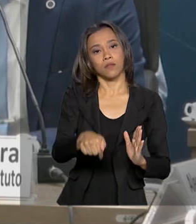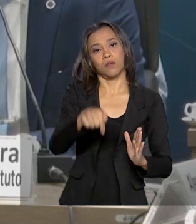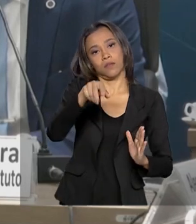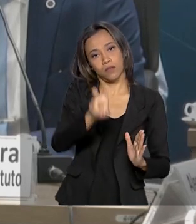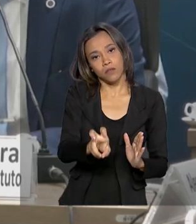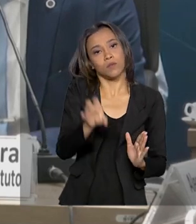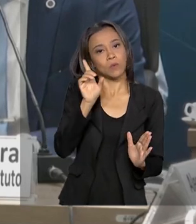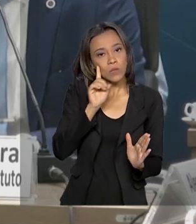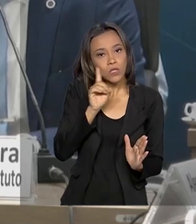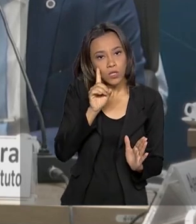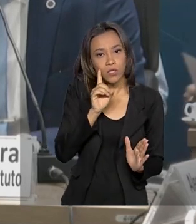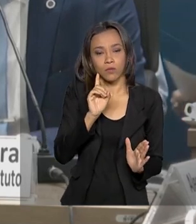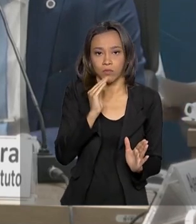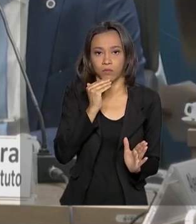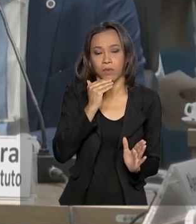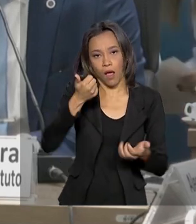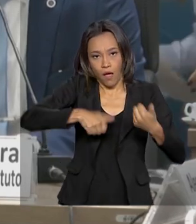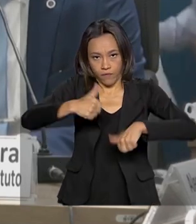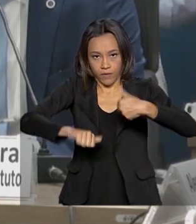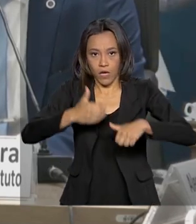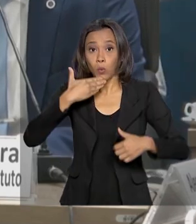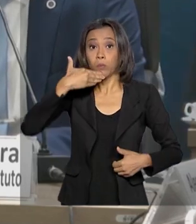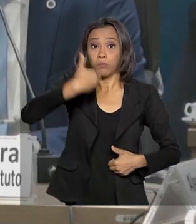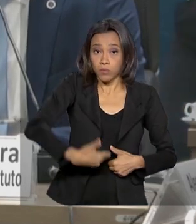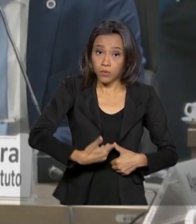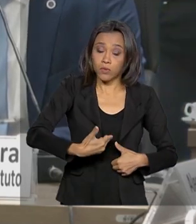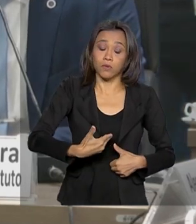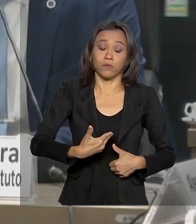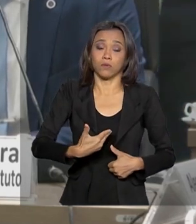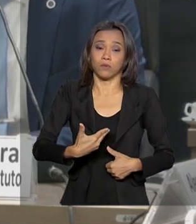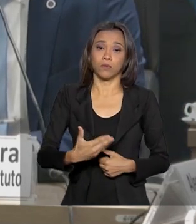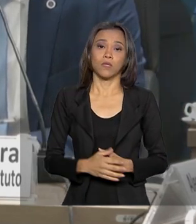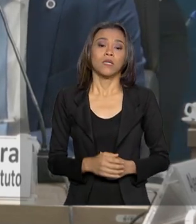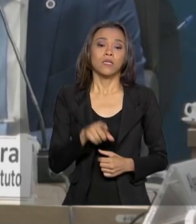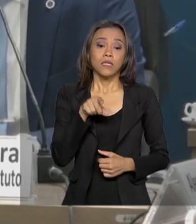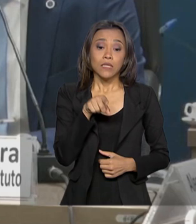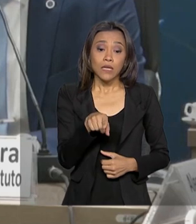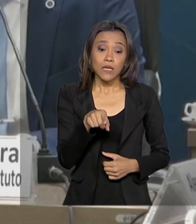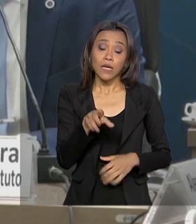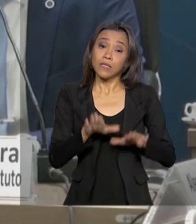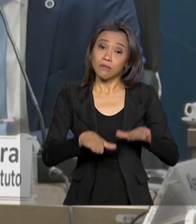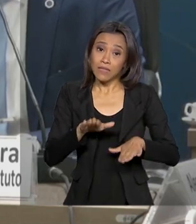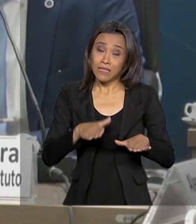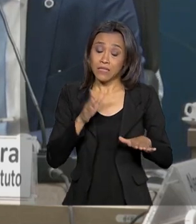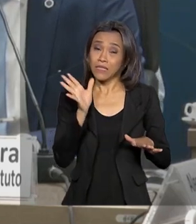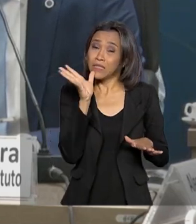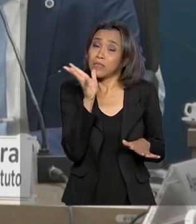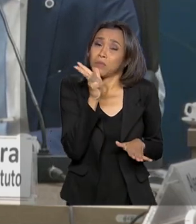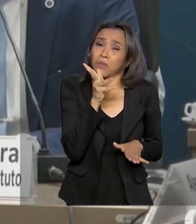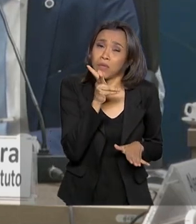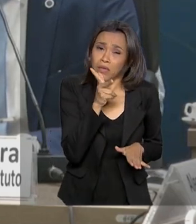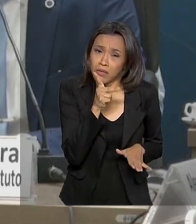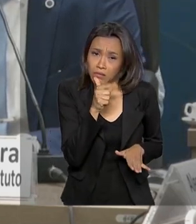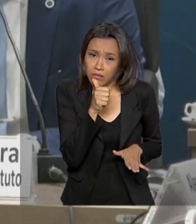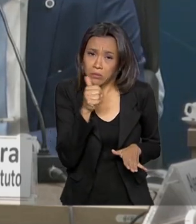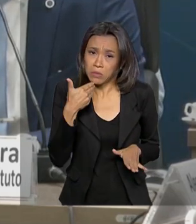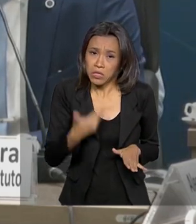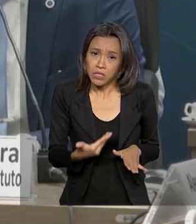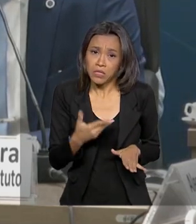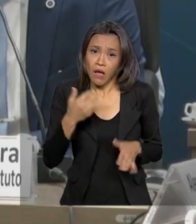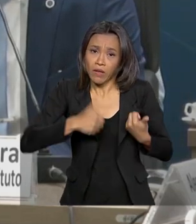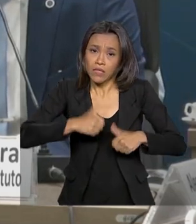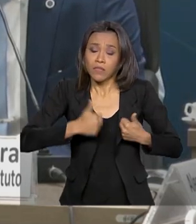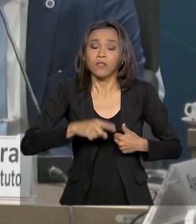Pelos elevados, prazos elevados, prejudicando diretamente o acesso de pacientes a terapias